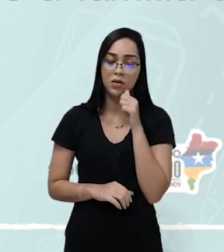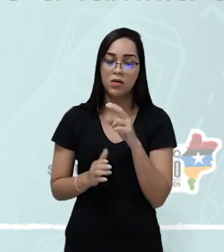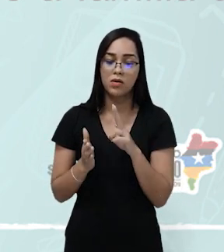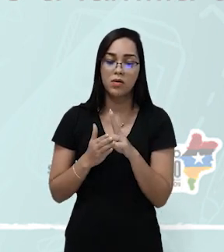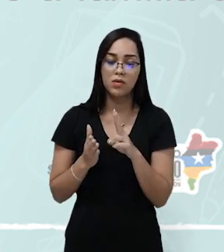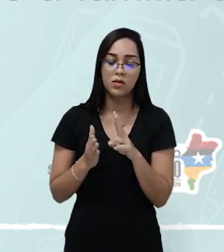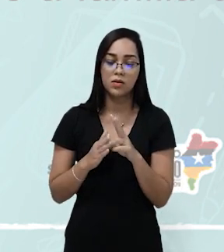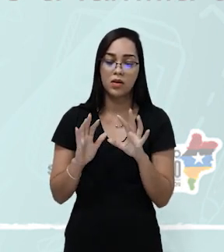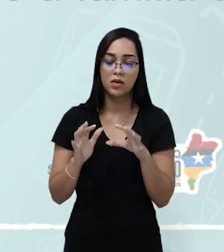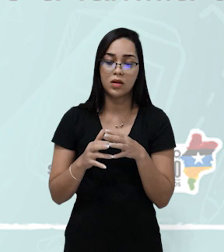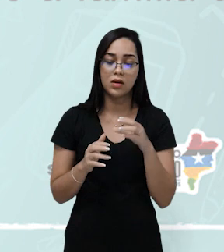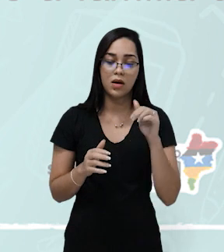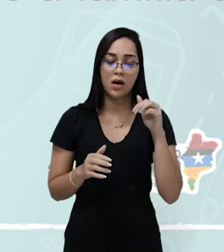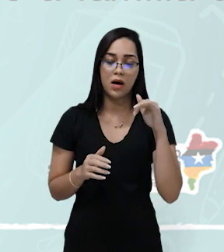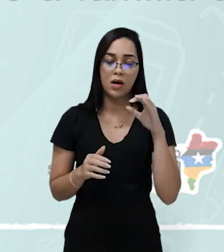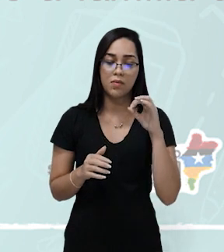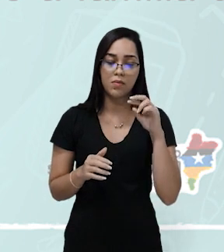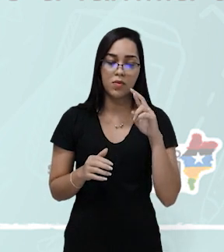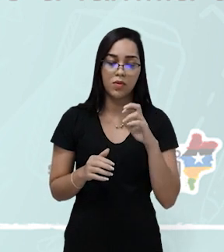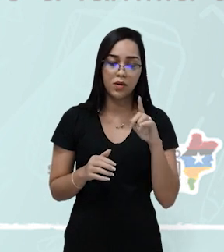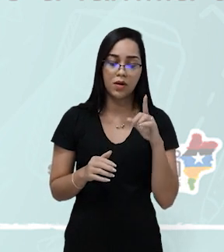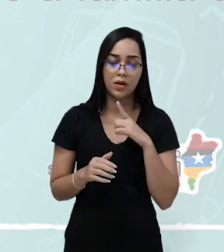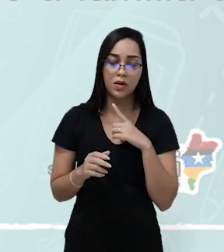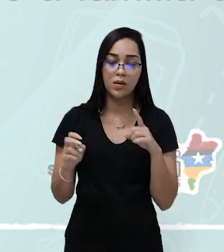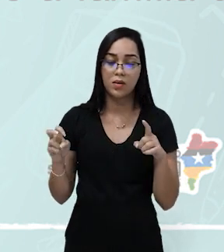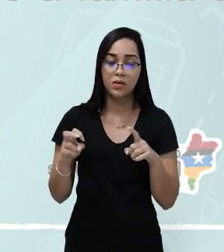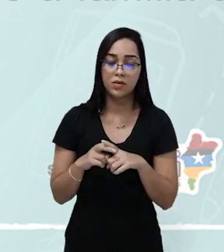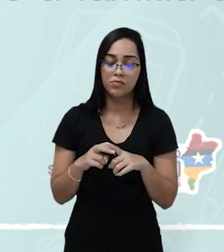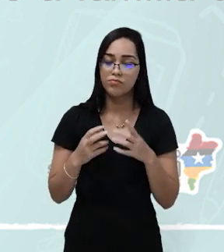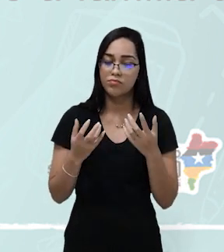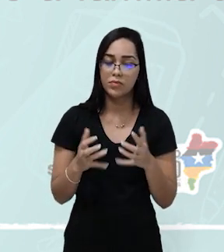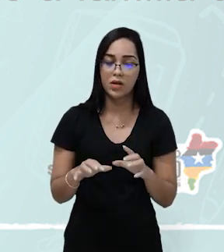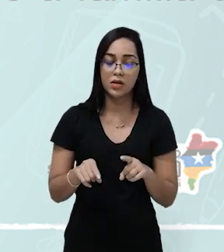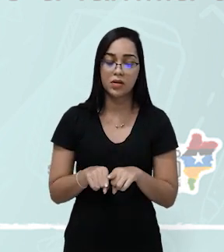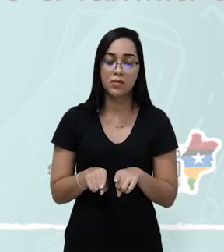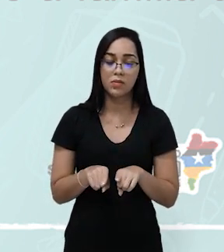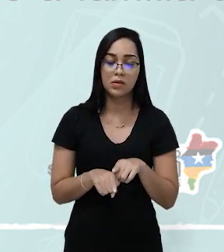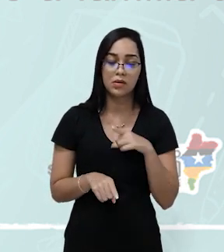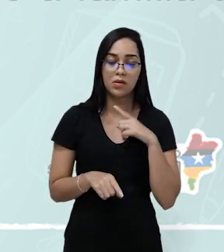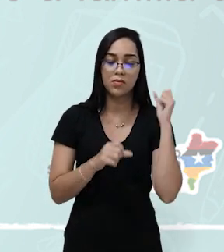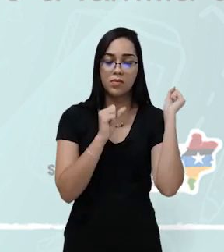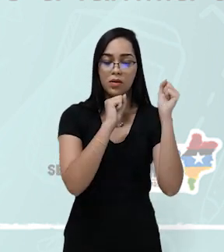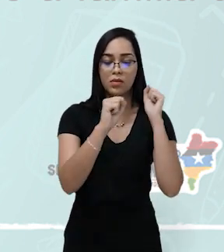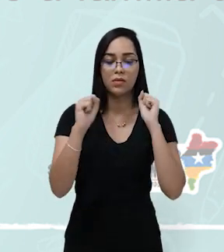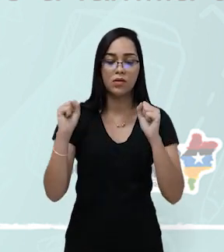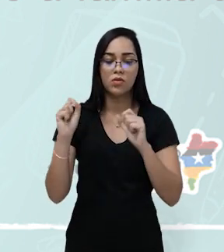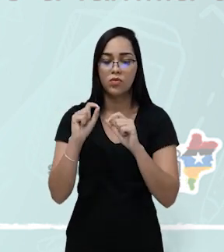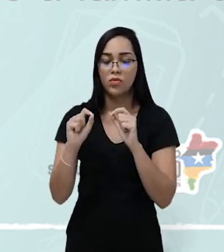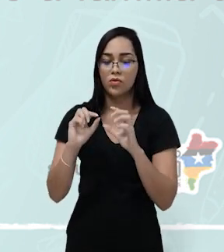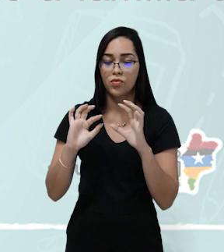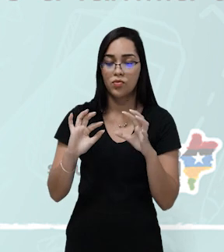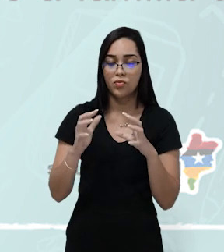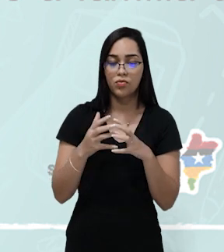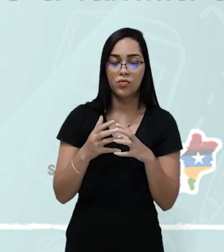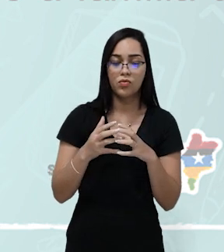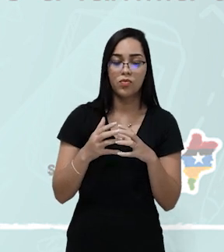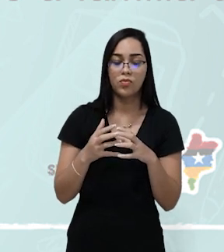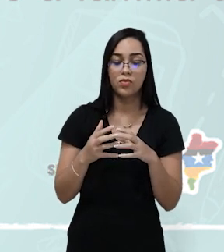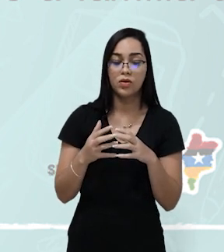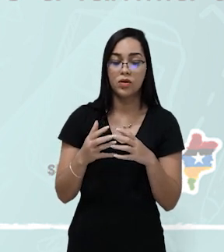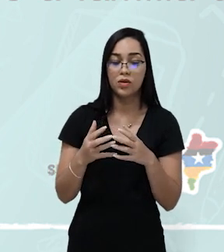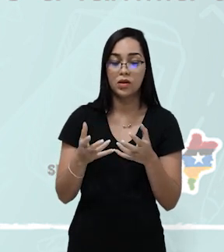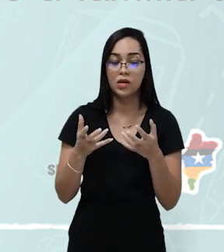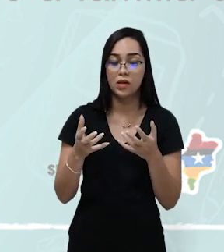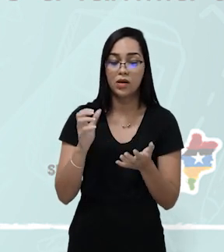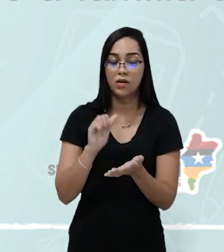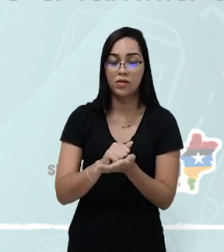mata uma índia da tribo Aimoré por acidente e durante uma caçada, o que deixa a tribo enfurecida e com sede